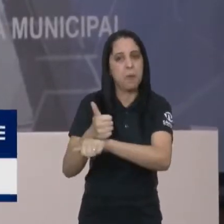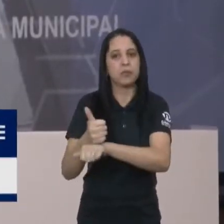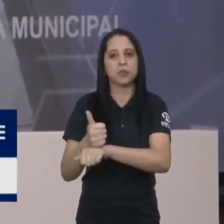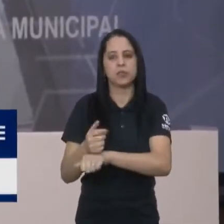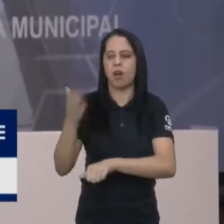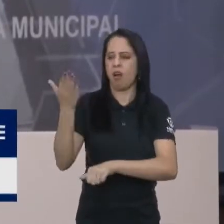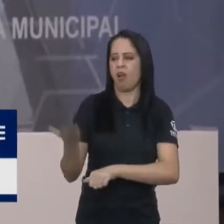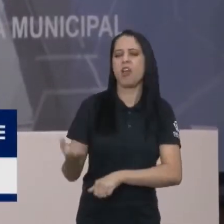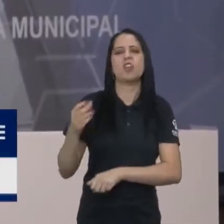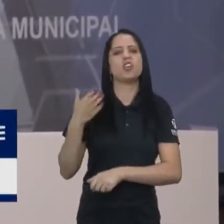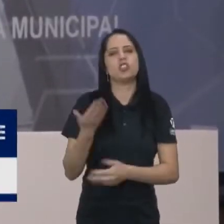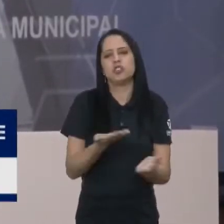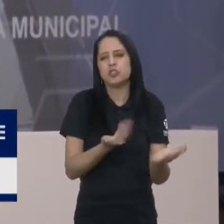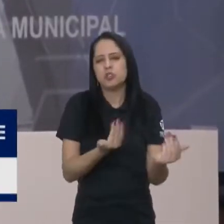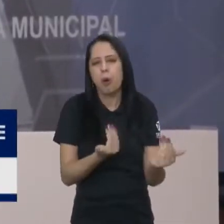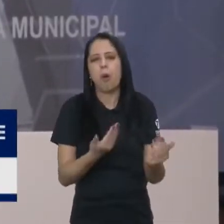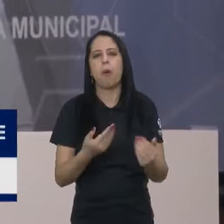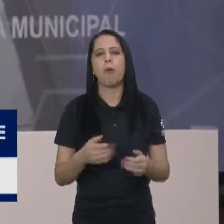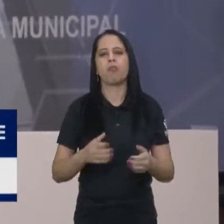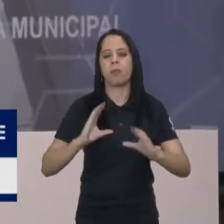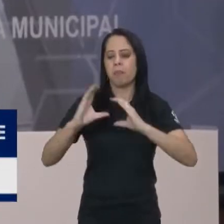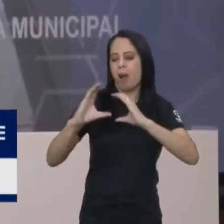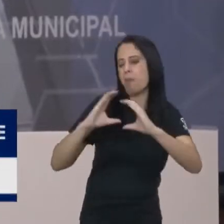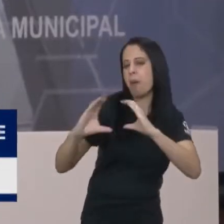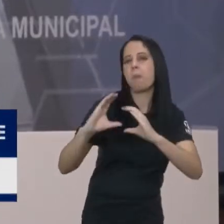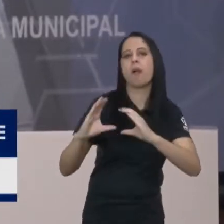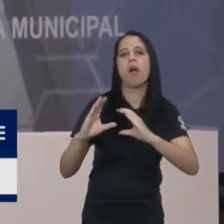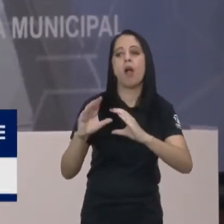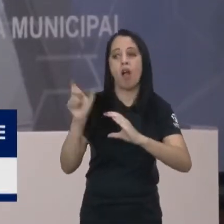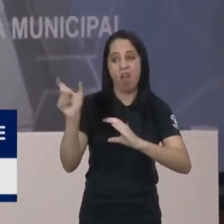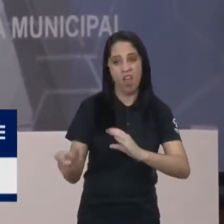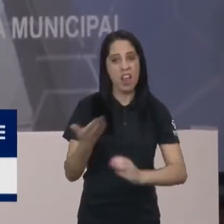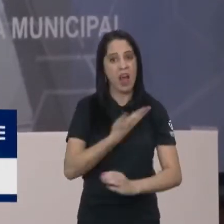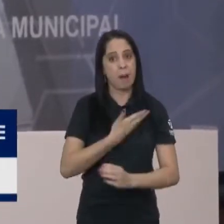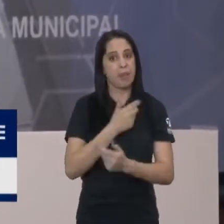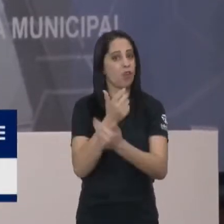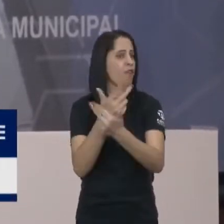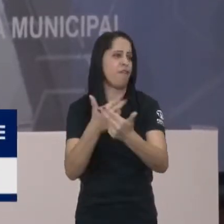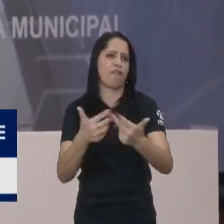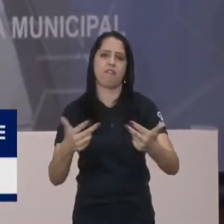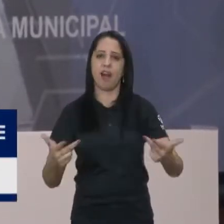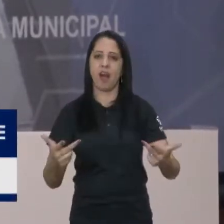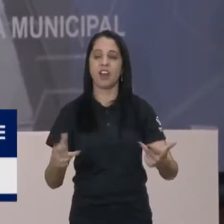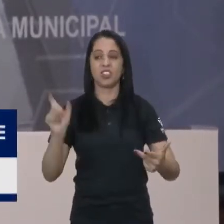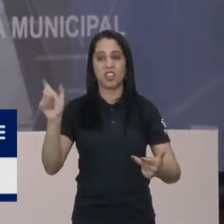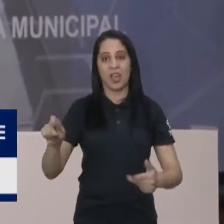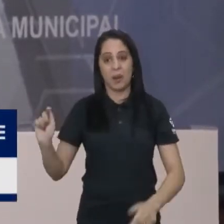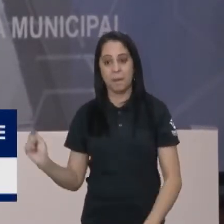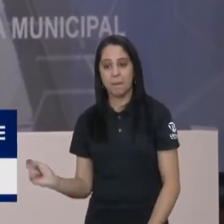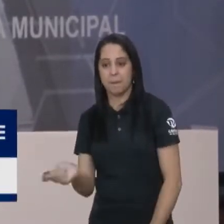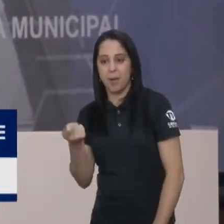comunicativo, foi bem acolhido e fez muitos amigos. Esportista e tenista.